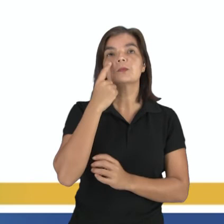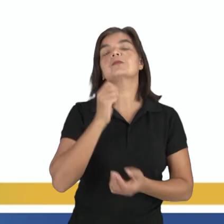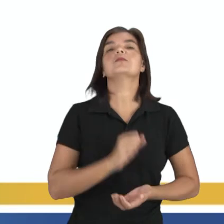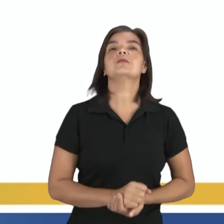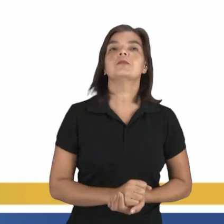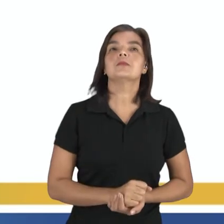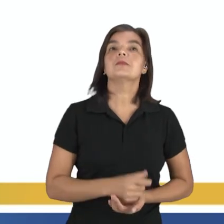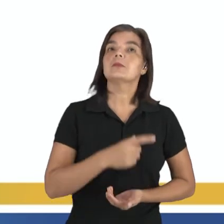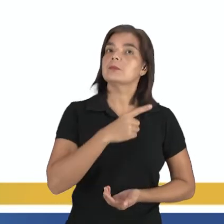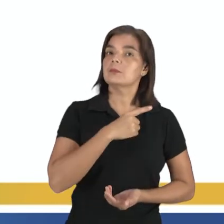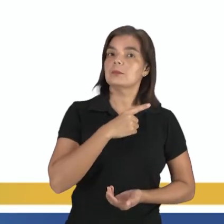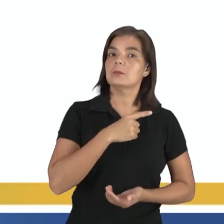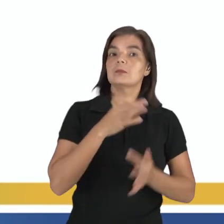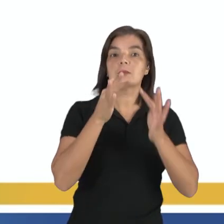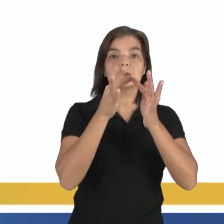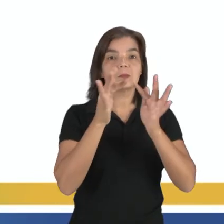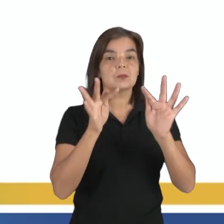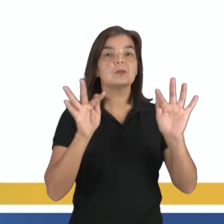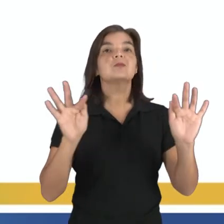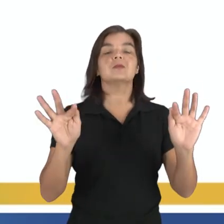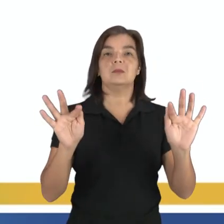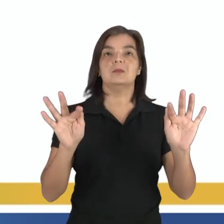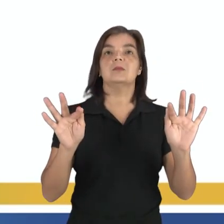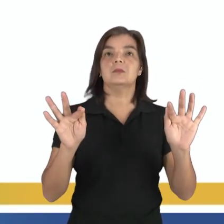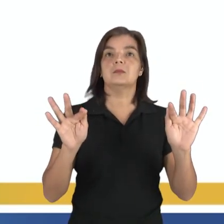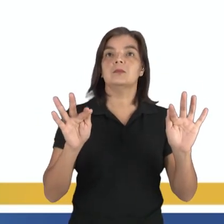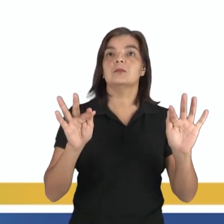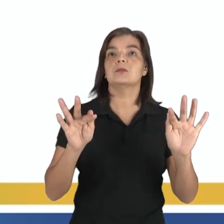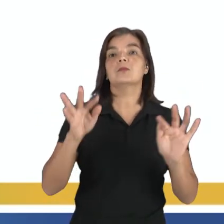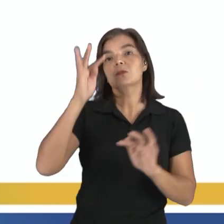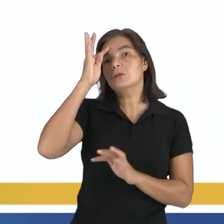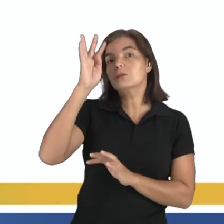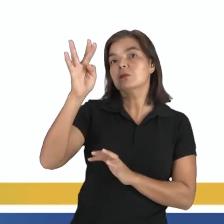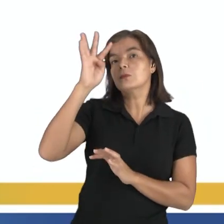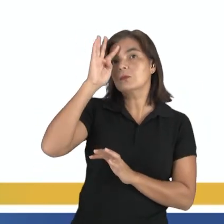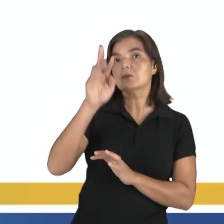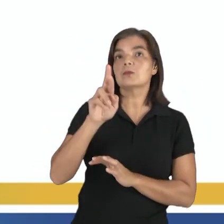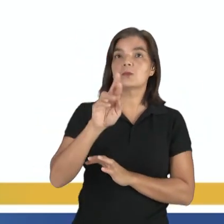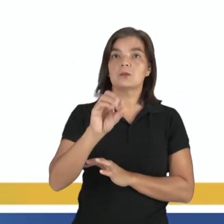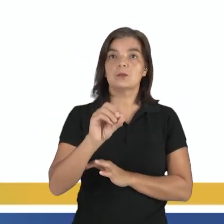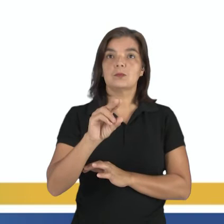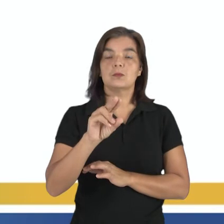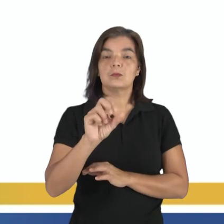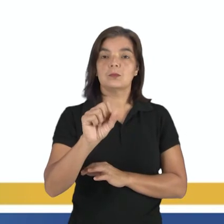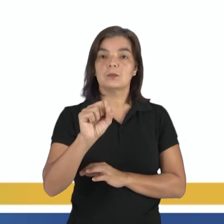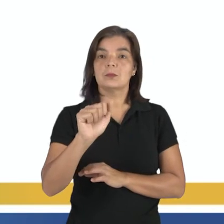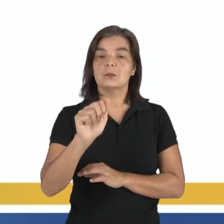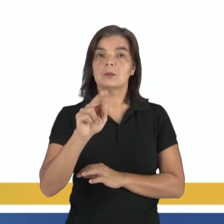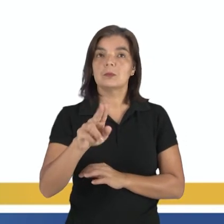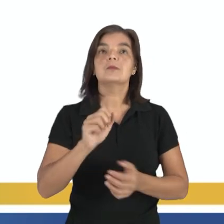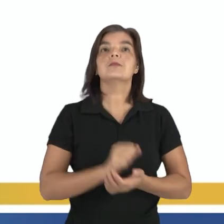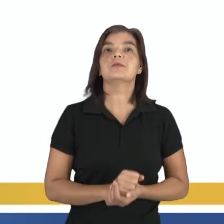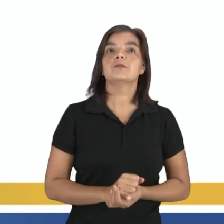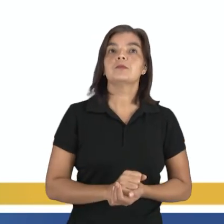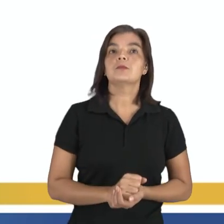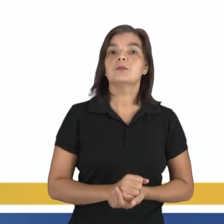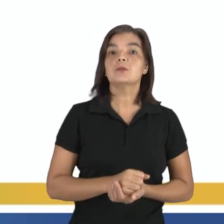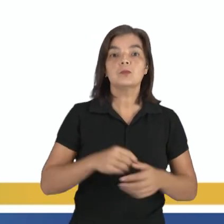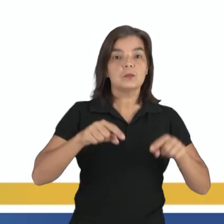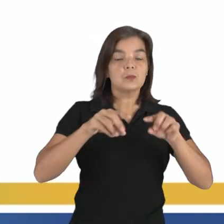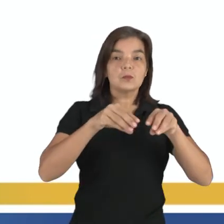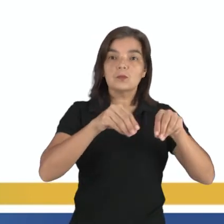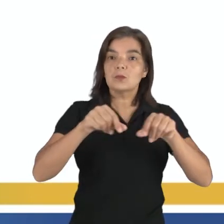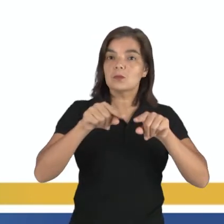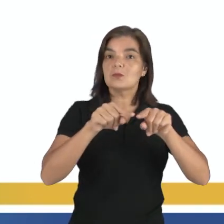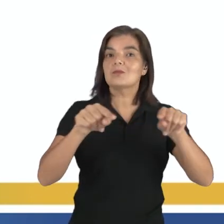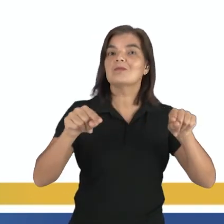tela. Nós temos um fragmento, uma fala do teórico que foi Rousseau. Então ele menciona: quando um